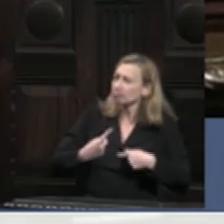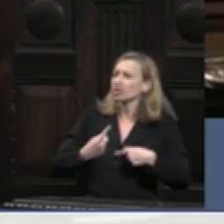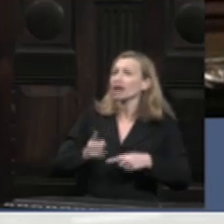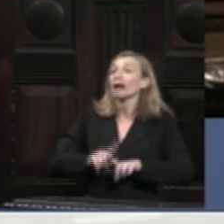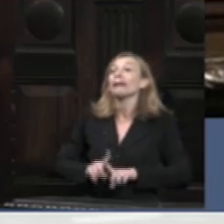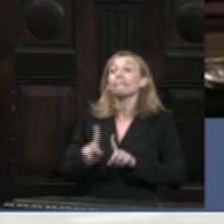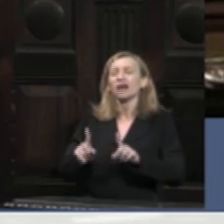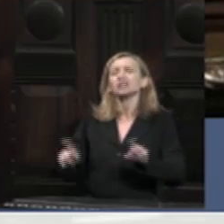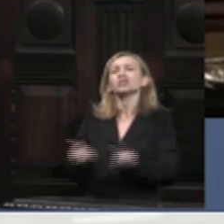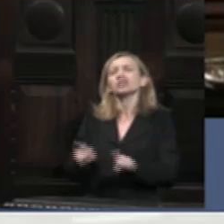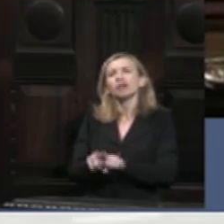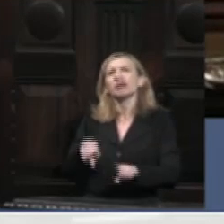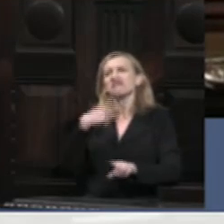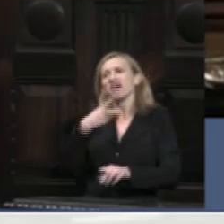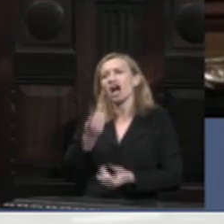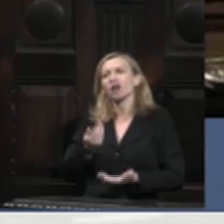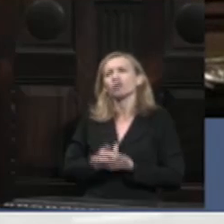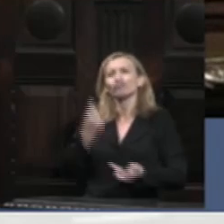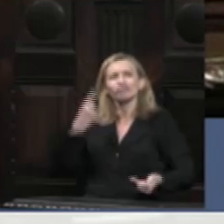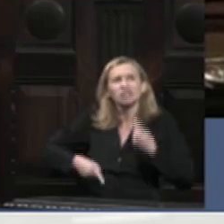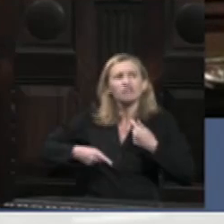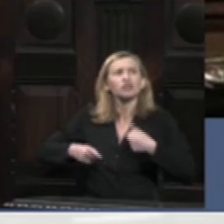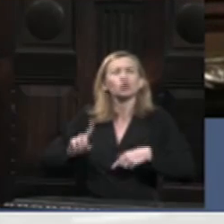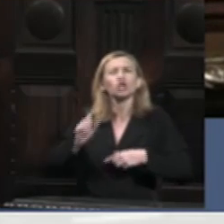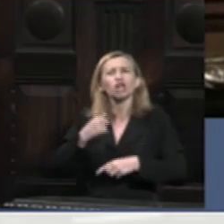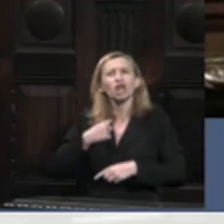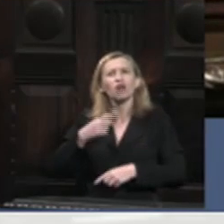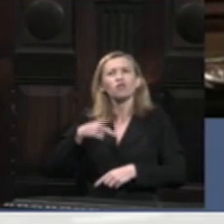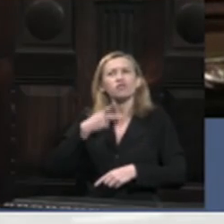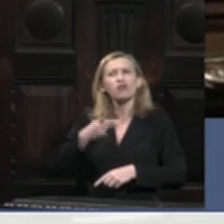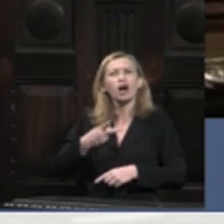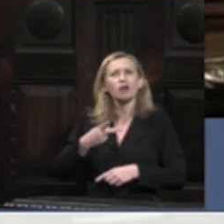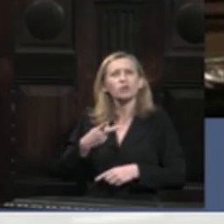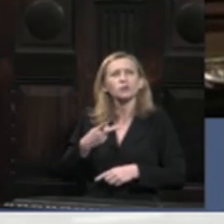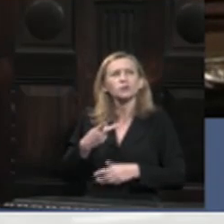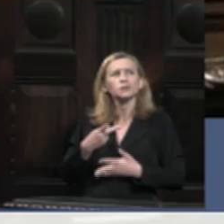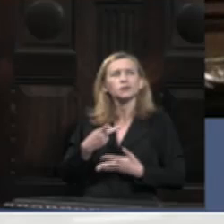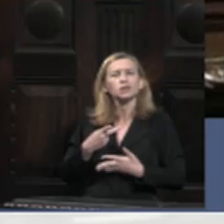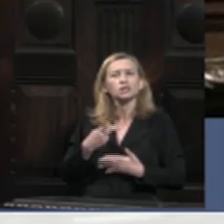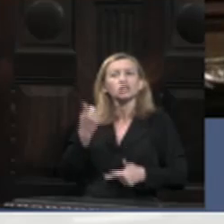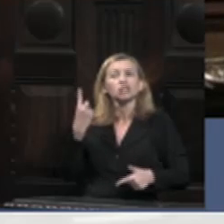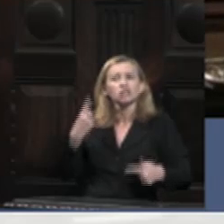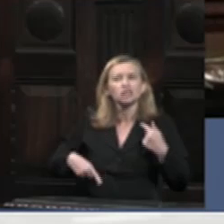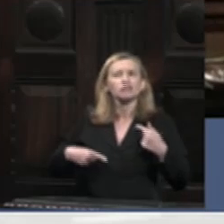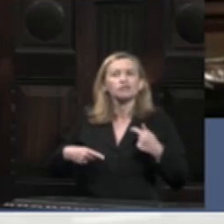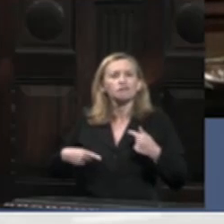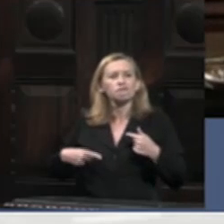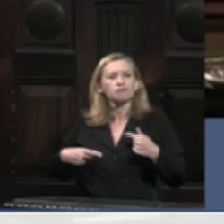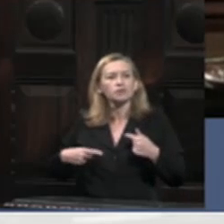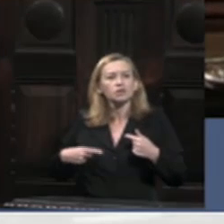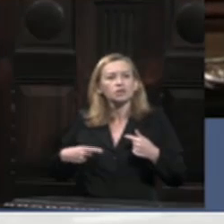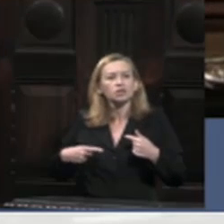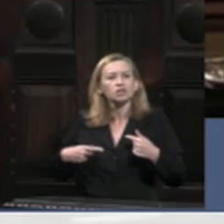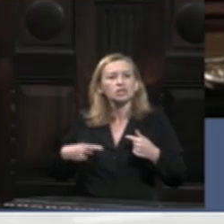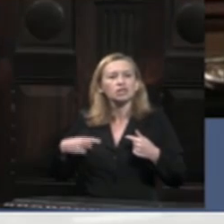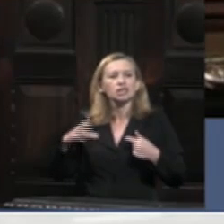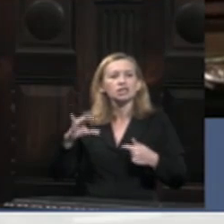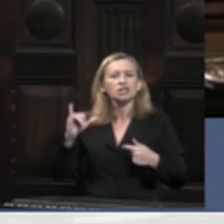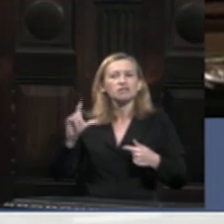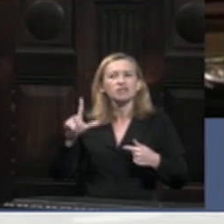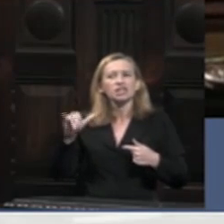desafio, este de grandíssima monta, de muita complexidade. E aí não